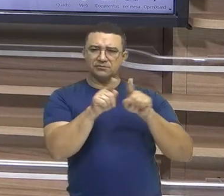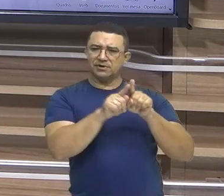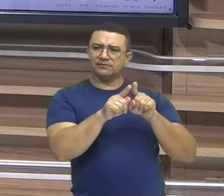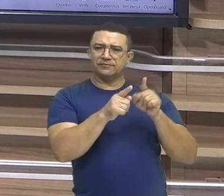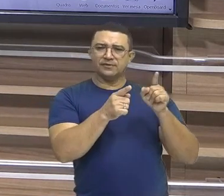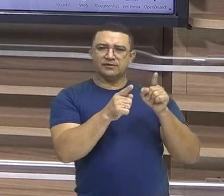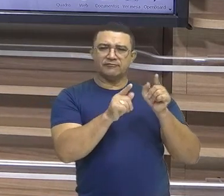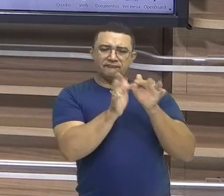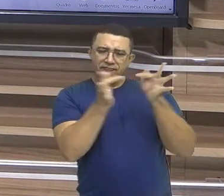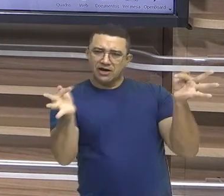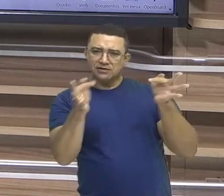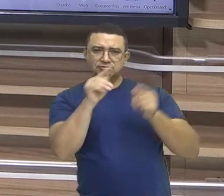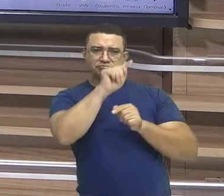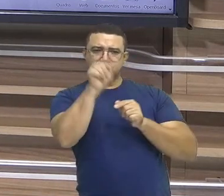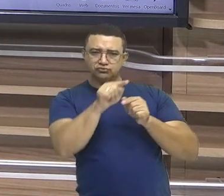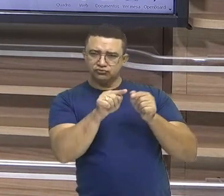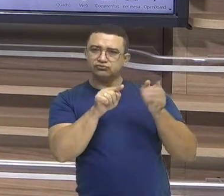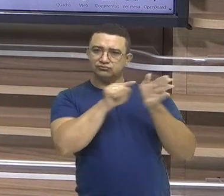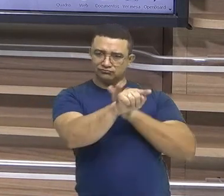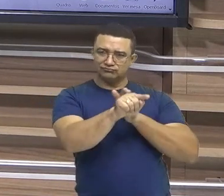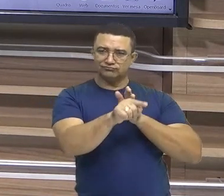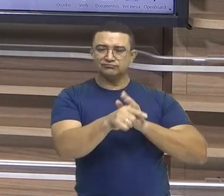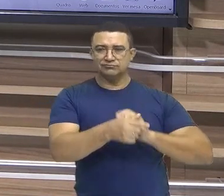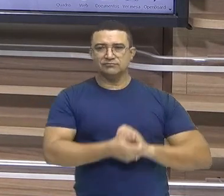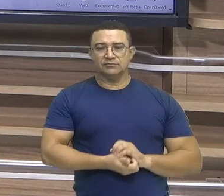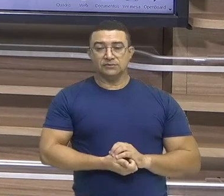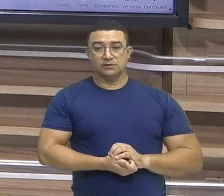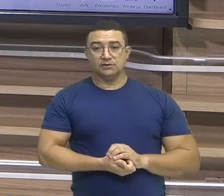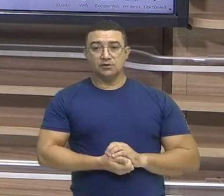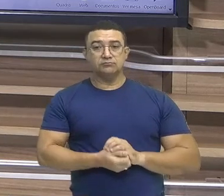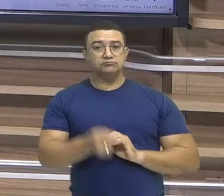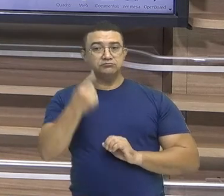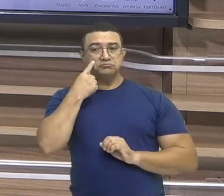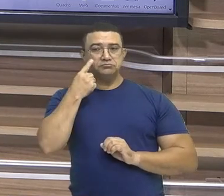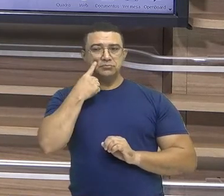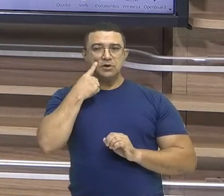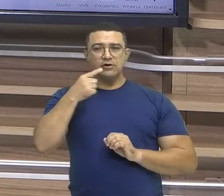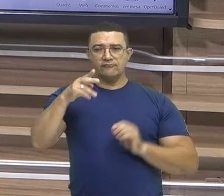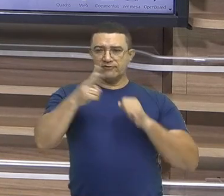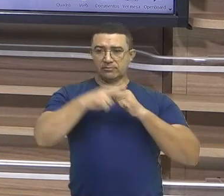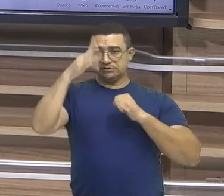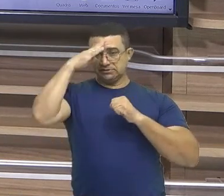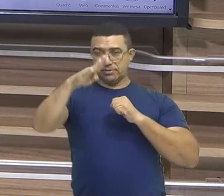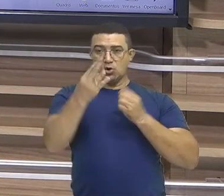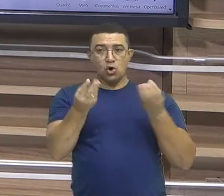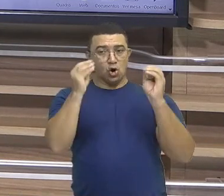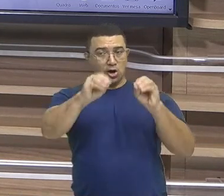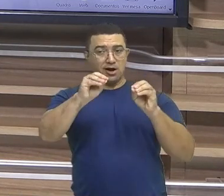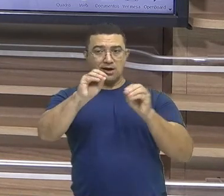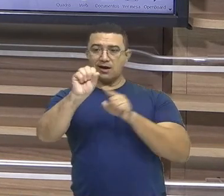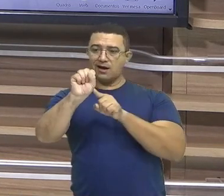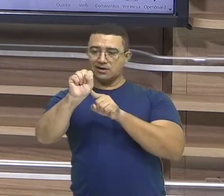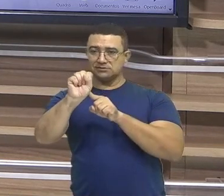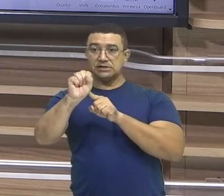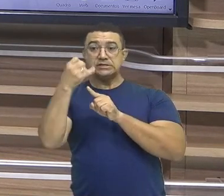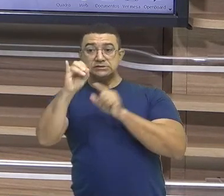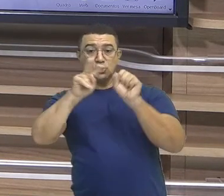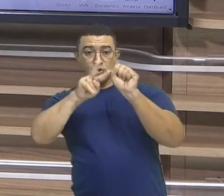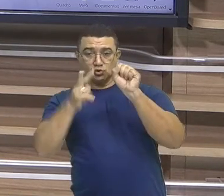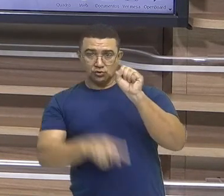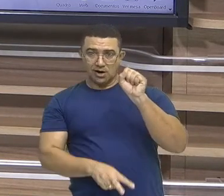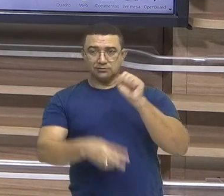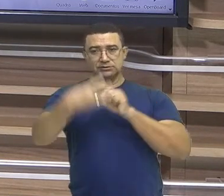são caracterizadas pela presença do verbo principal acrescido de S, quando conjugado com terceira pessoa do